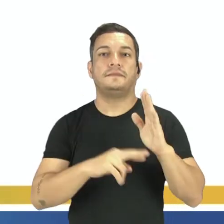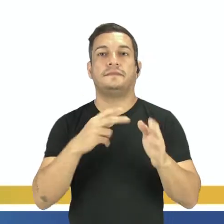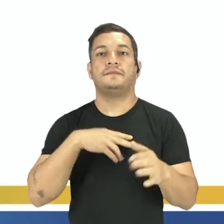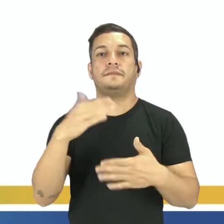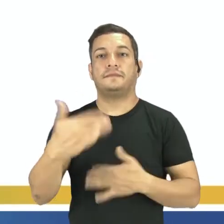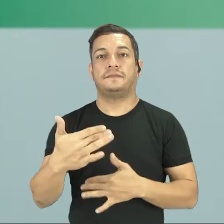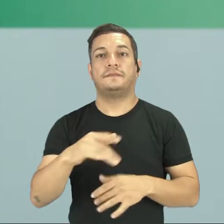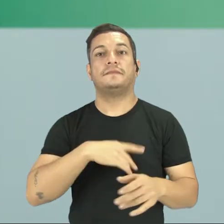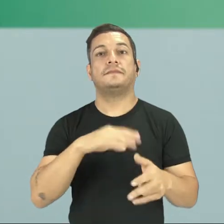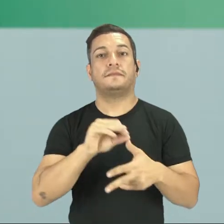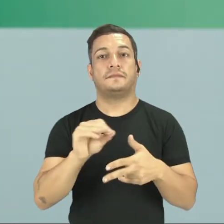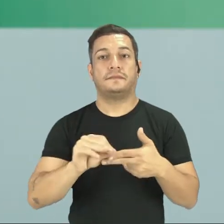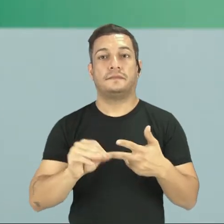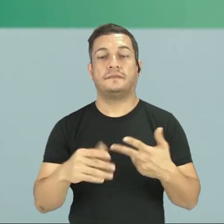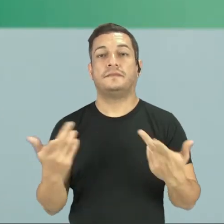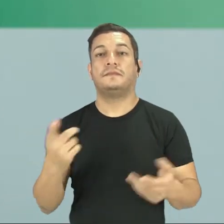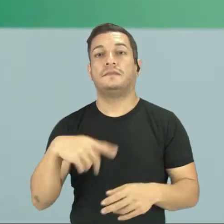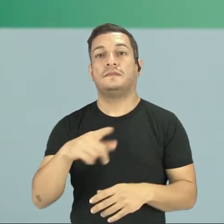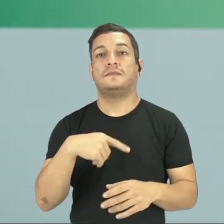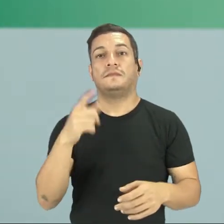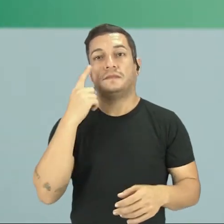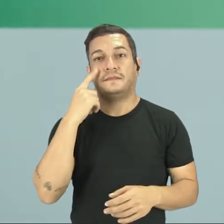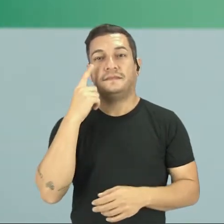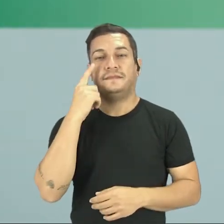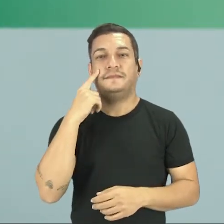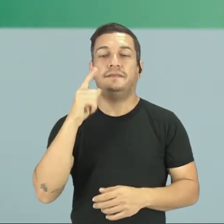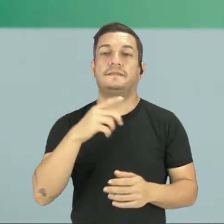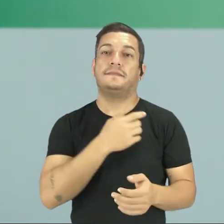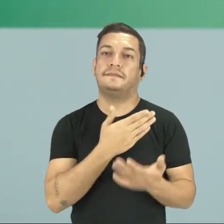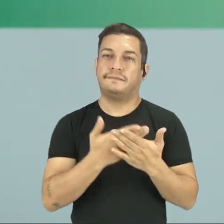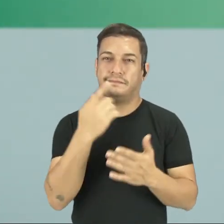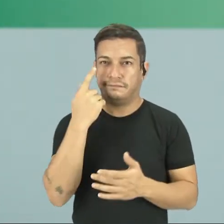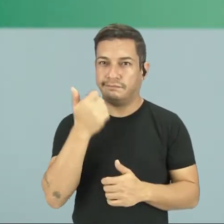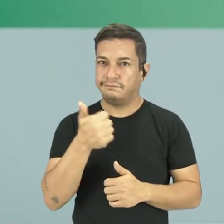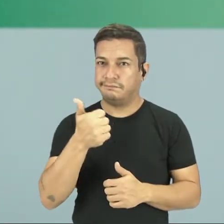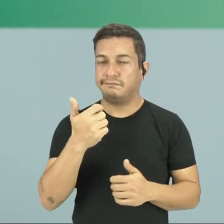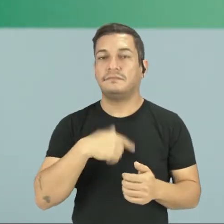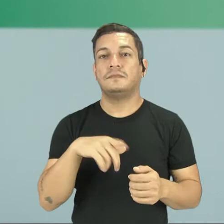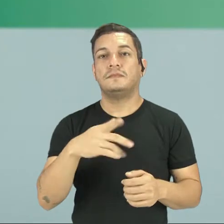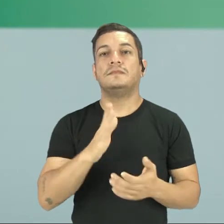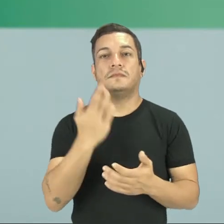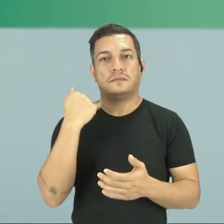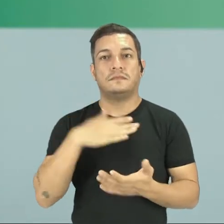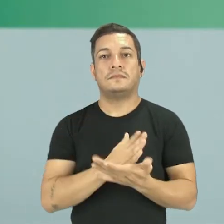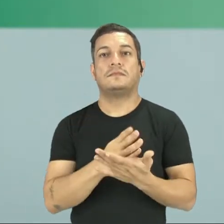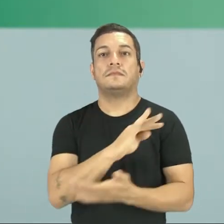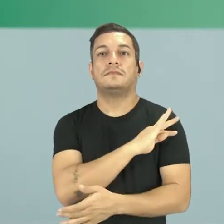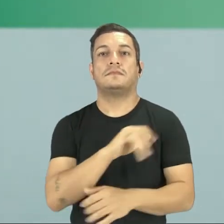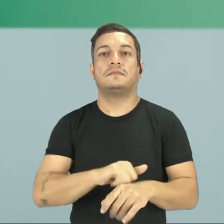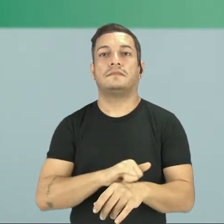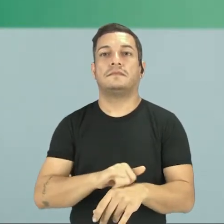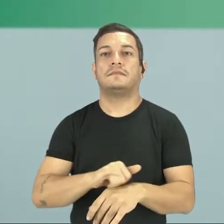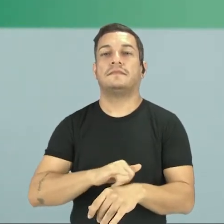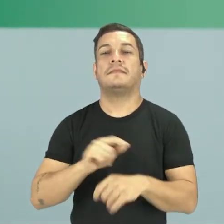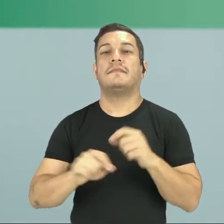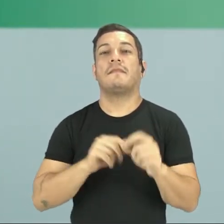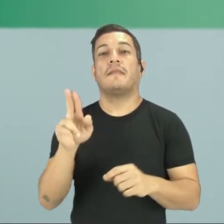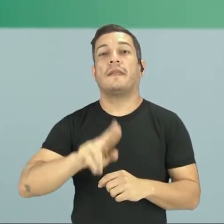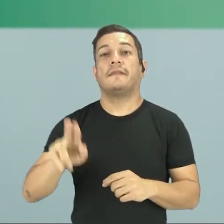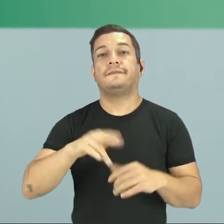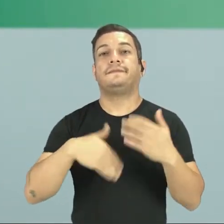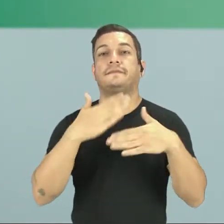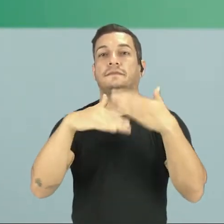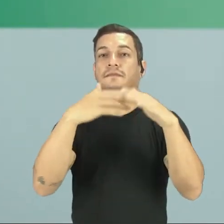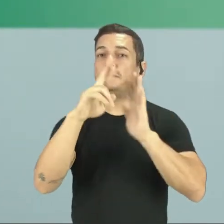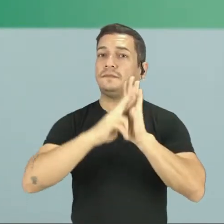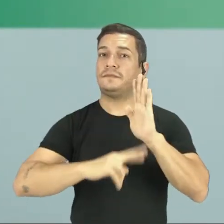nossa prova do Enem, tá? Então, se você acompanha a aula 1, você já sabe mais ou menos algumas estratégias ali que você pode usar para desenvolver a